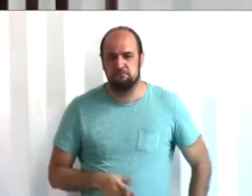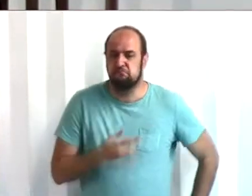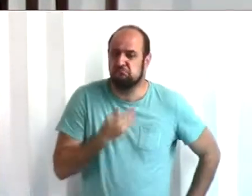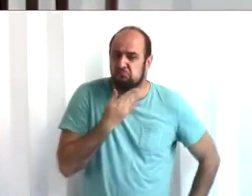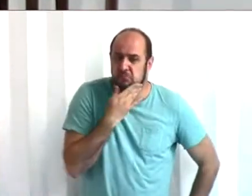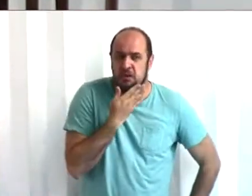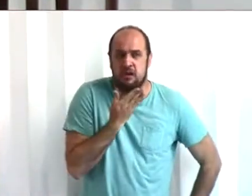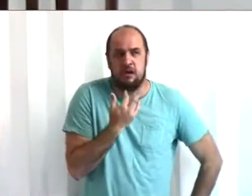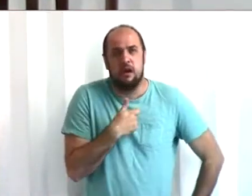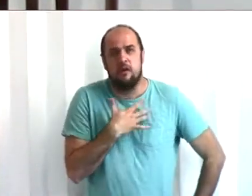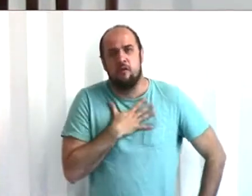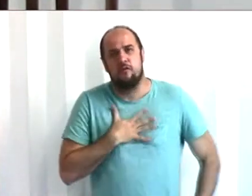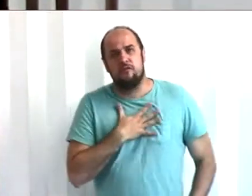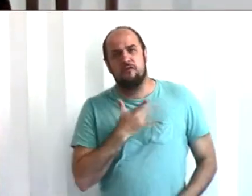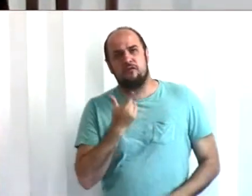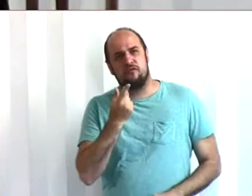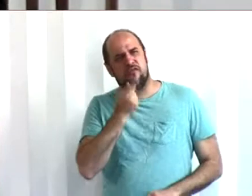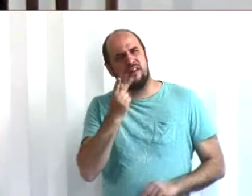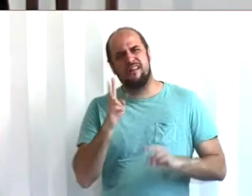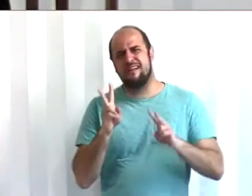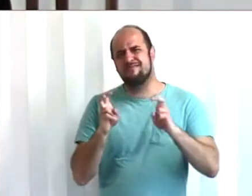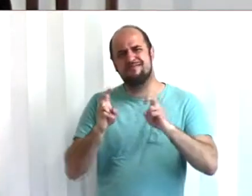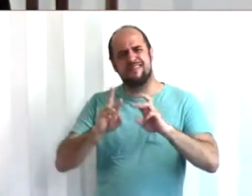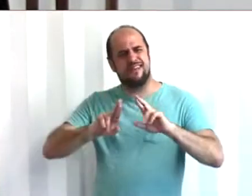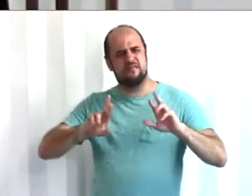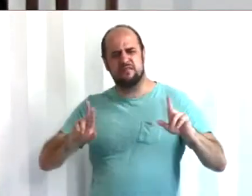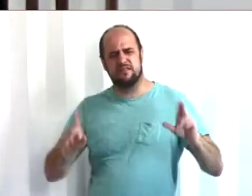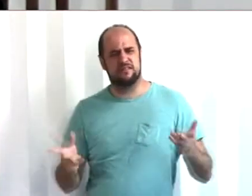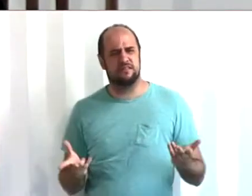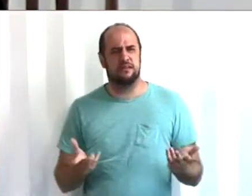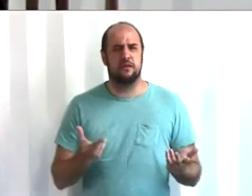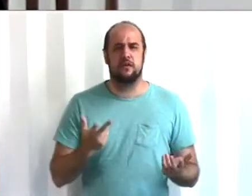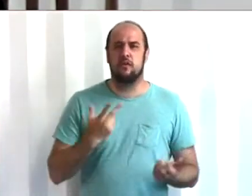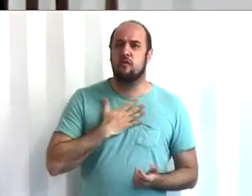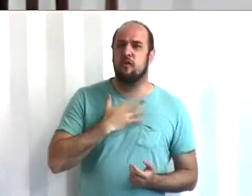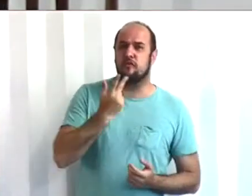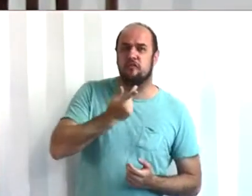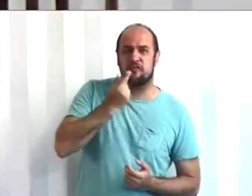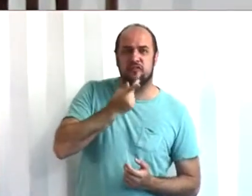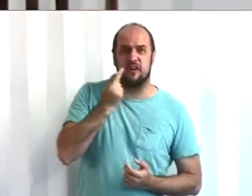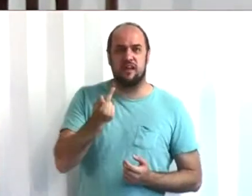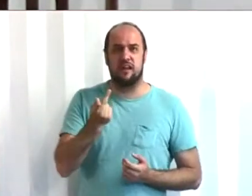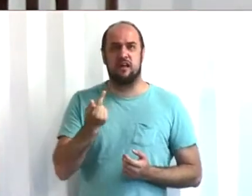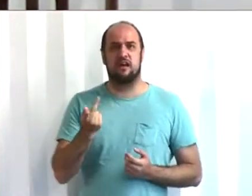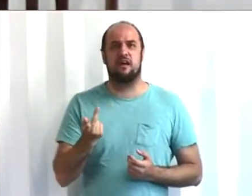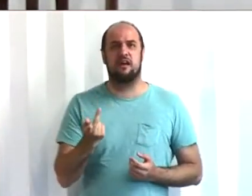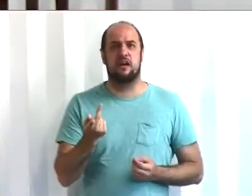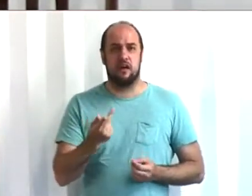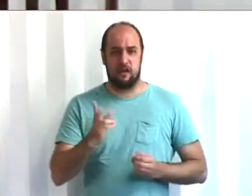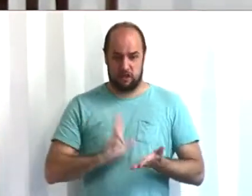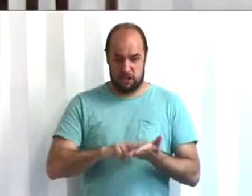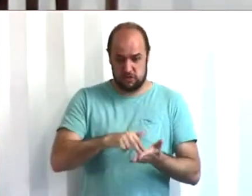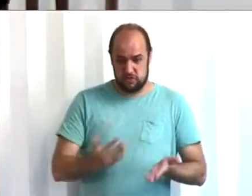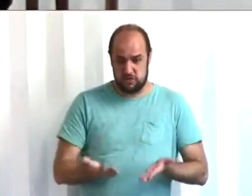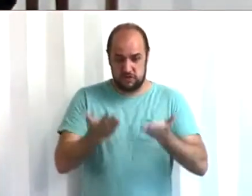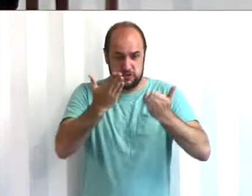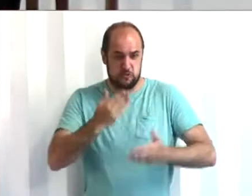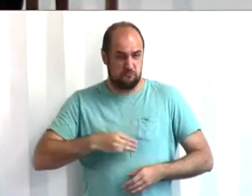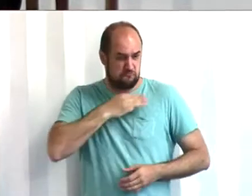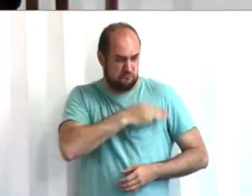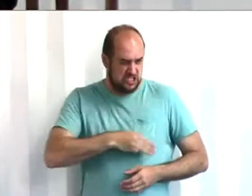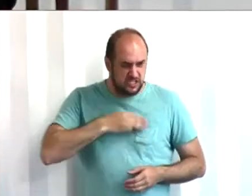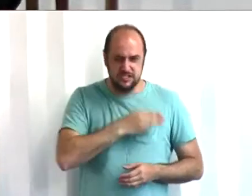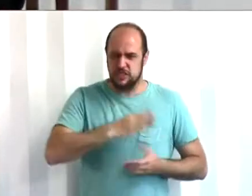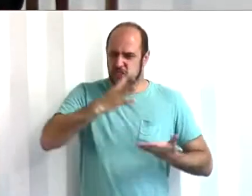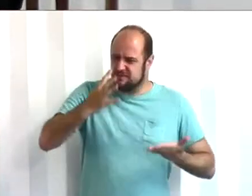Interessante, porque eu gostaria de falar sobre outros assuntos nessa manhã. Eu gostaria de falar sobre encarnação, ressurreição,